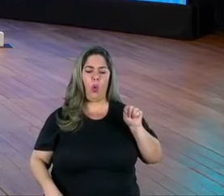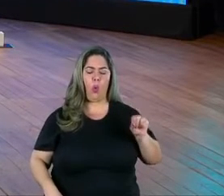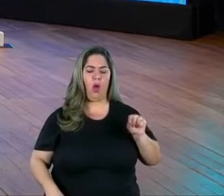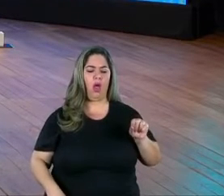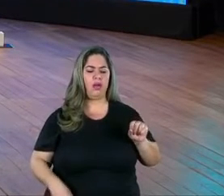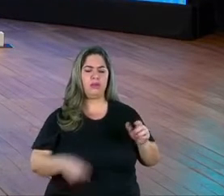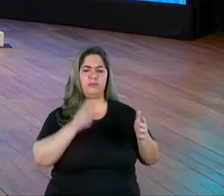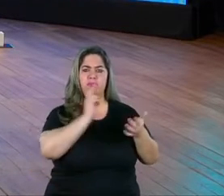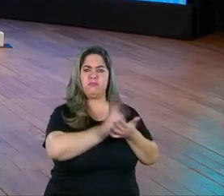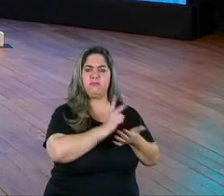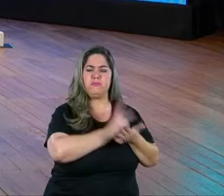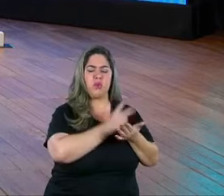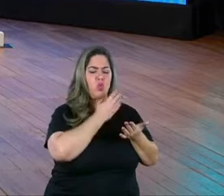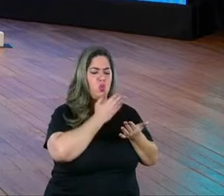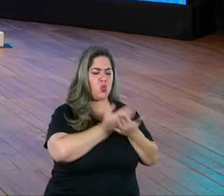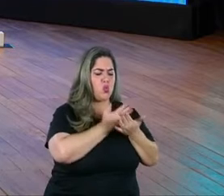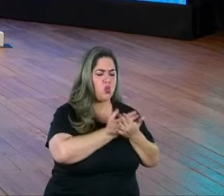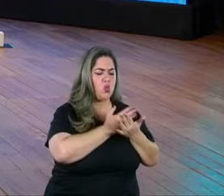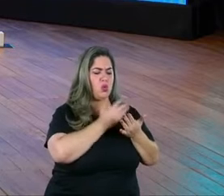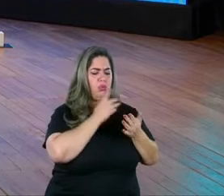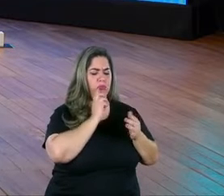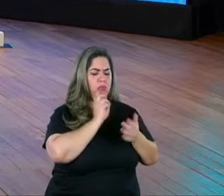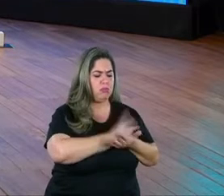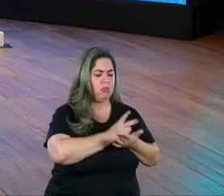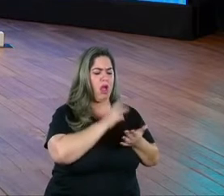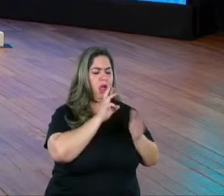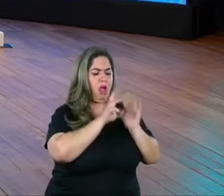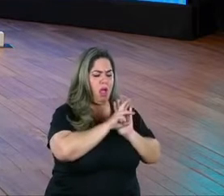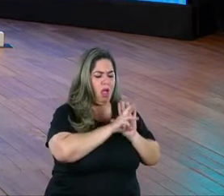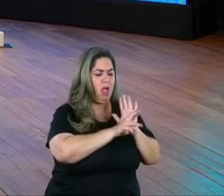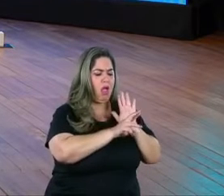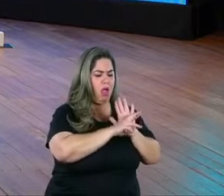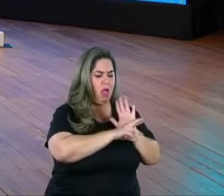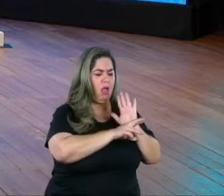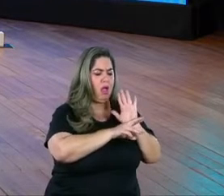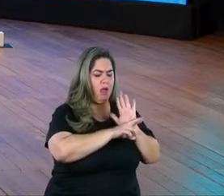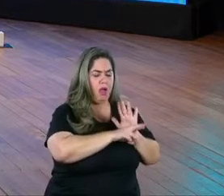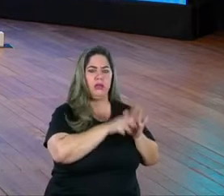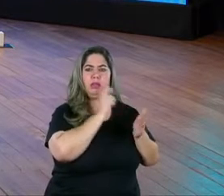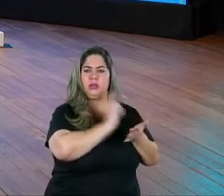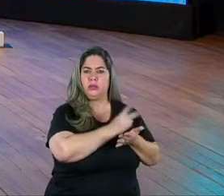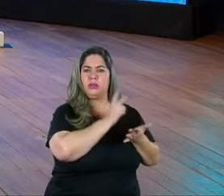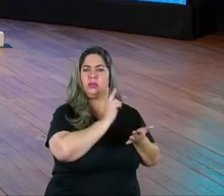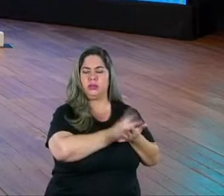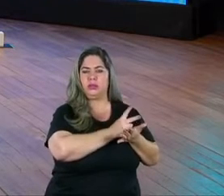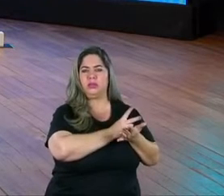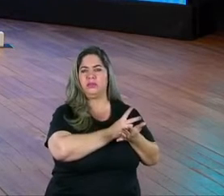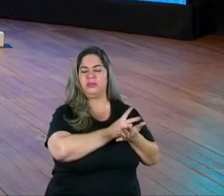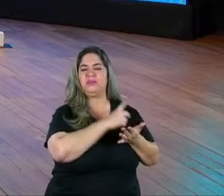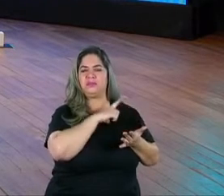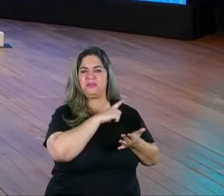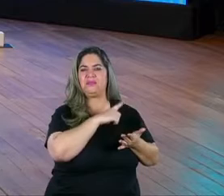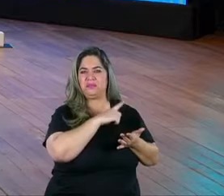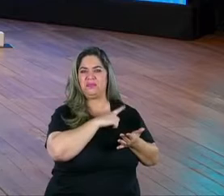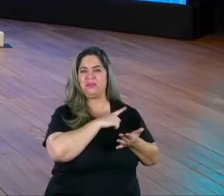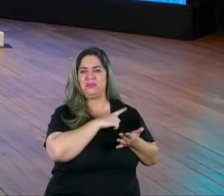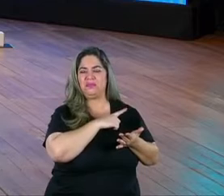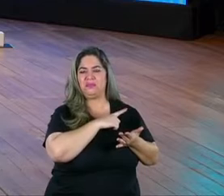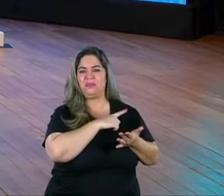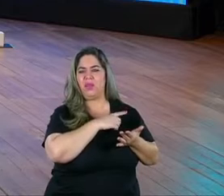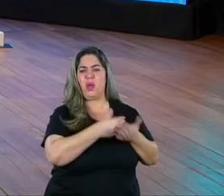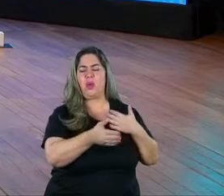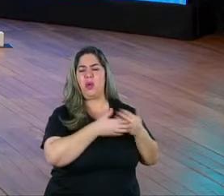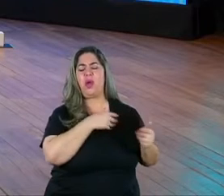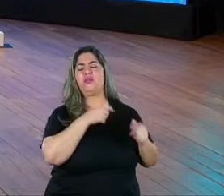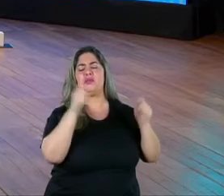qualquer intrusão indevida. O nomadismo é a marca indelével do entrelaçamento dos saberes, crucial para qualquer